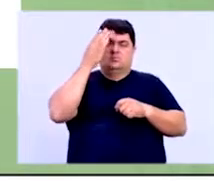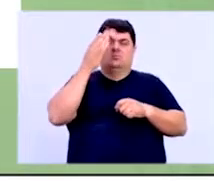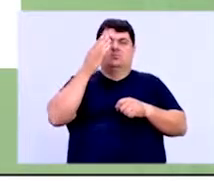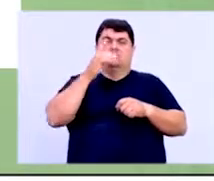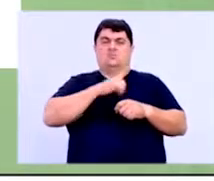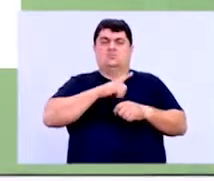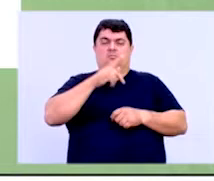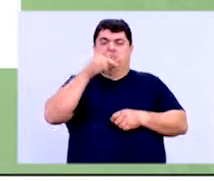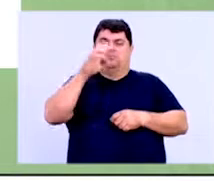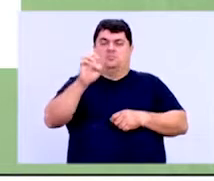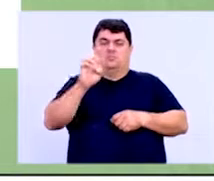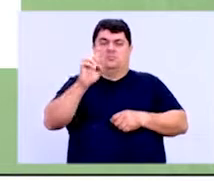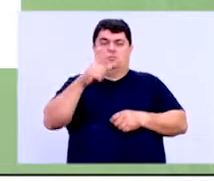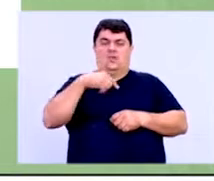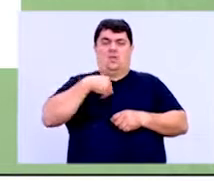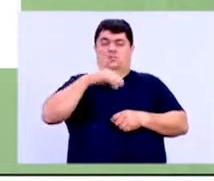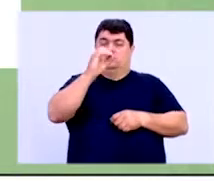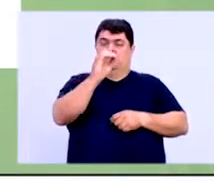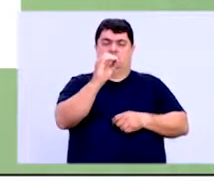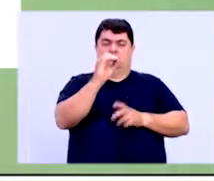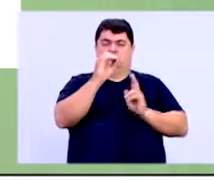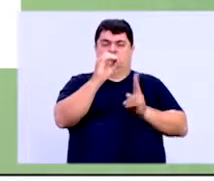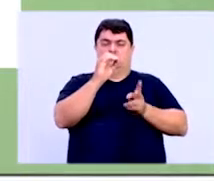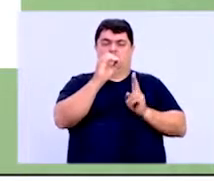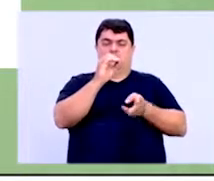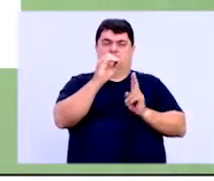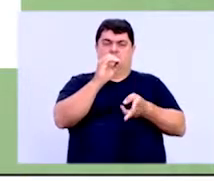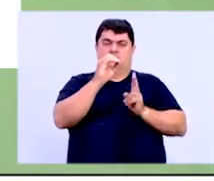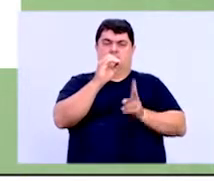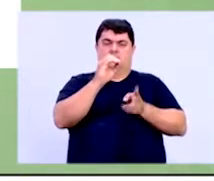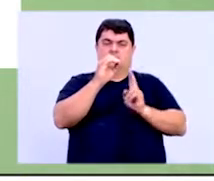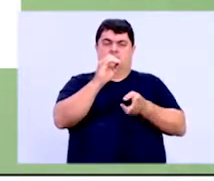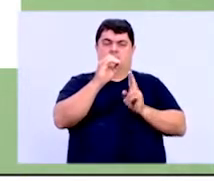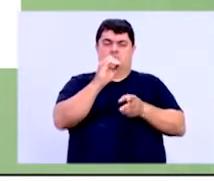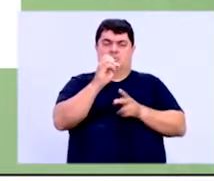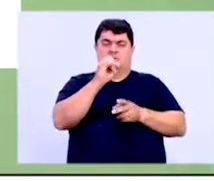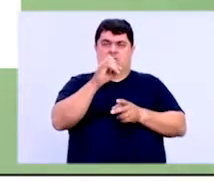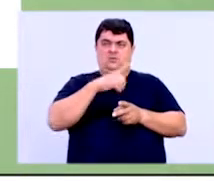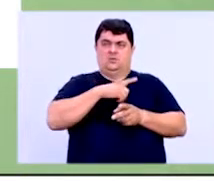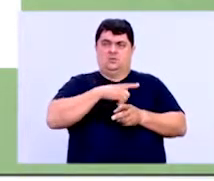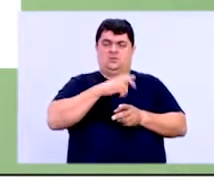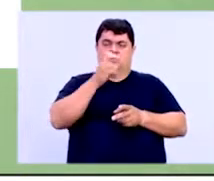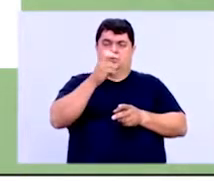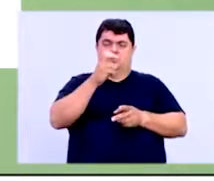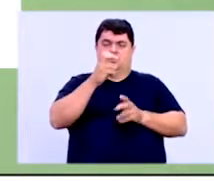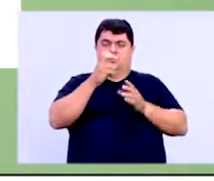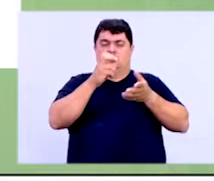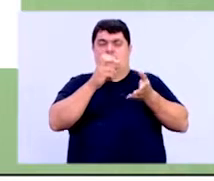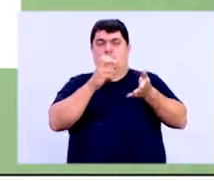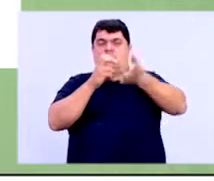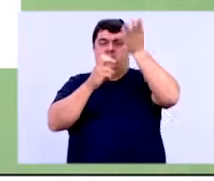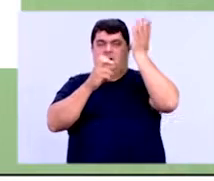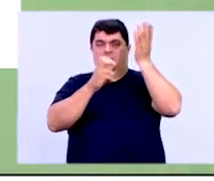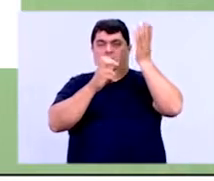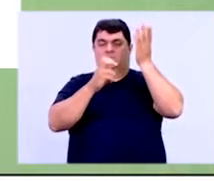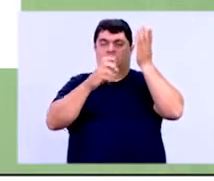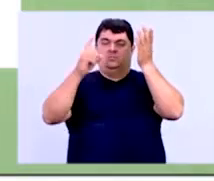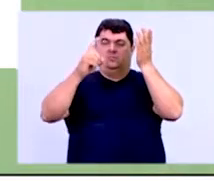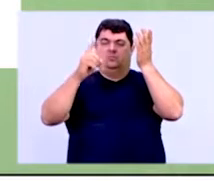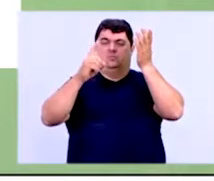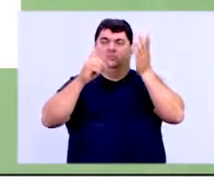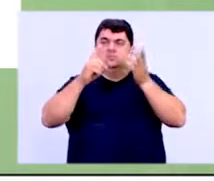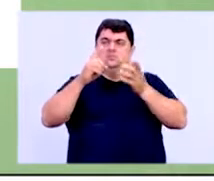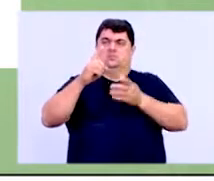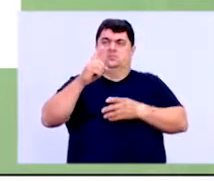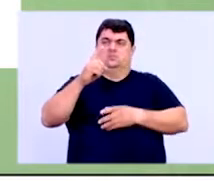Que o PE é o ponto zero. Daqui, a partir da venda acima de 5, está vendo aqui? Acima de 5, temos o